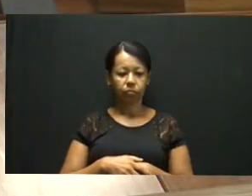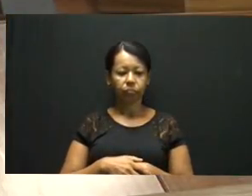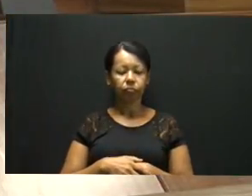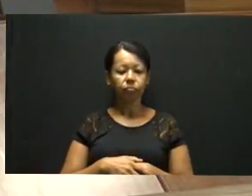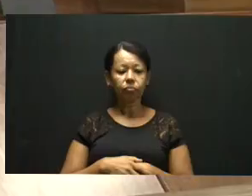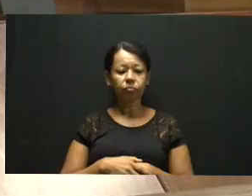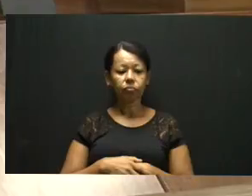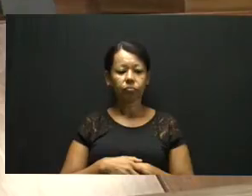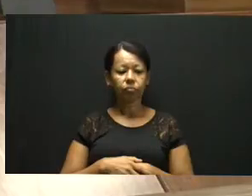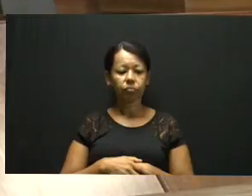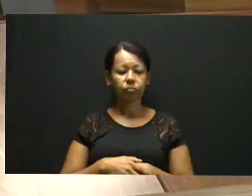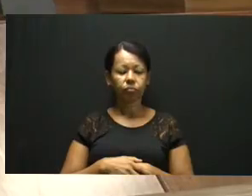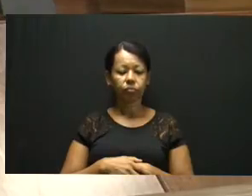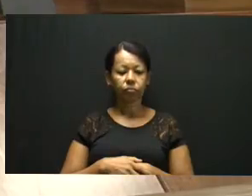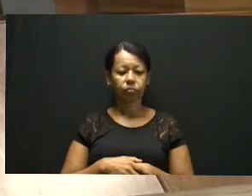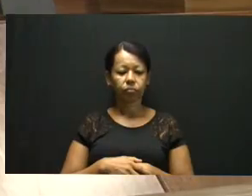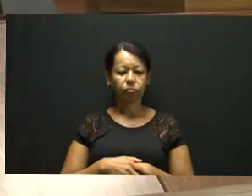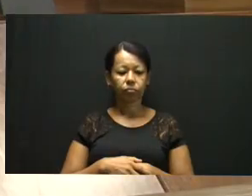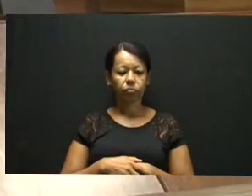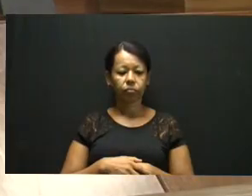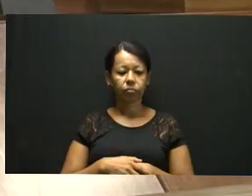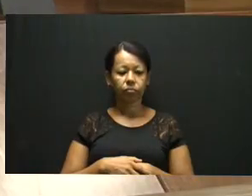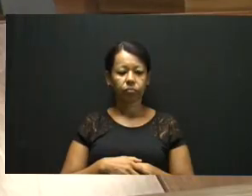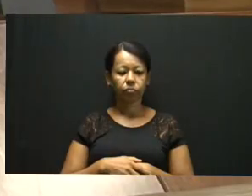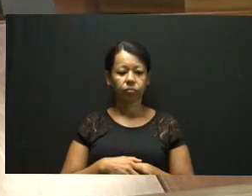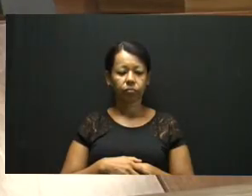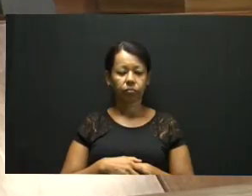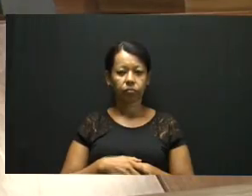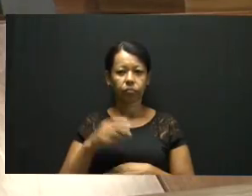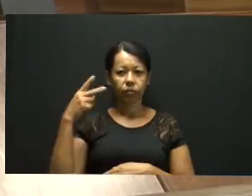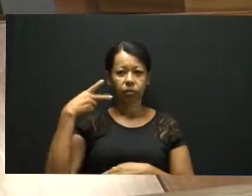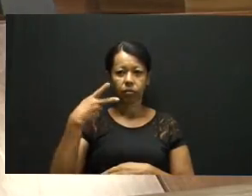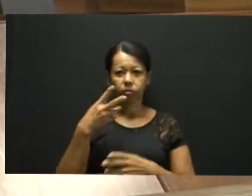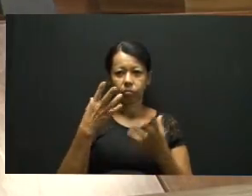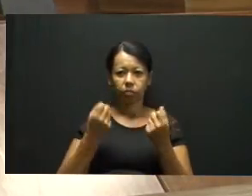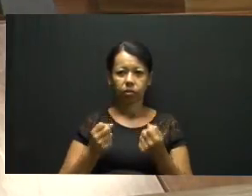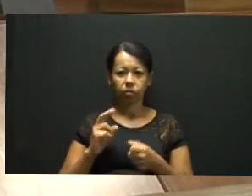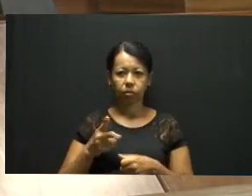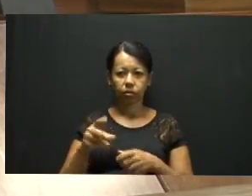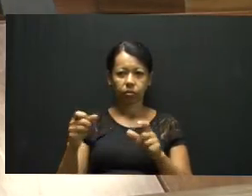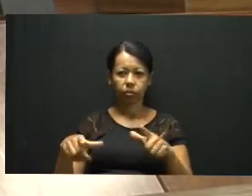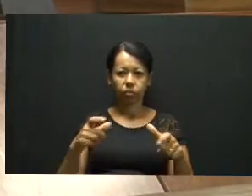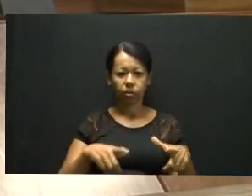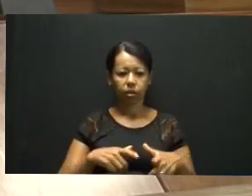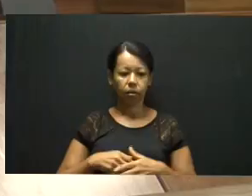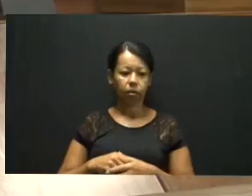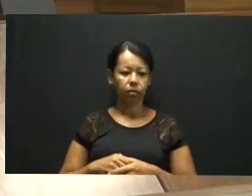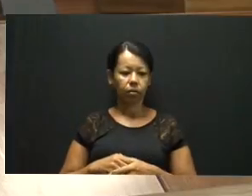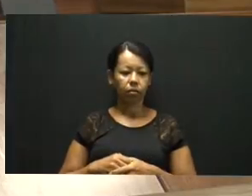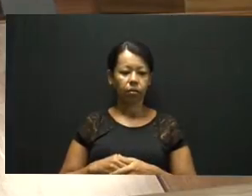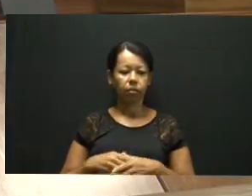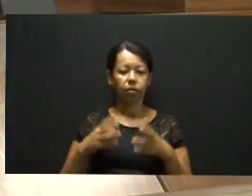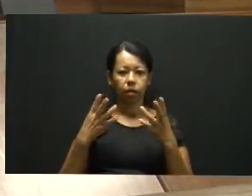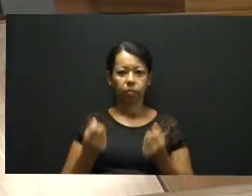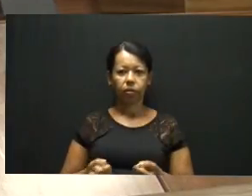Submeto ao plenário a questão de ordem do vereador Rafael Tucla. Os vereadores que forem pela aprovação permaneçam como se encontram. Aprovado, suspendo por